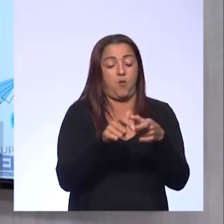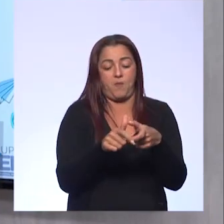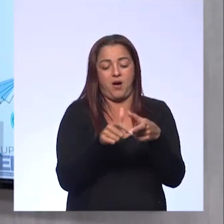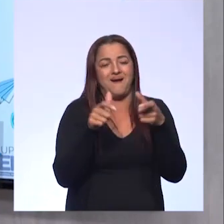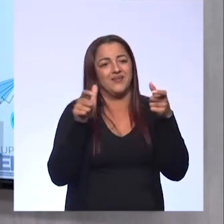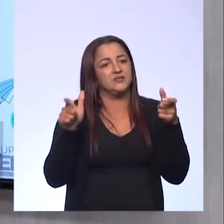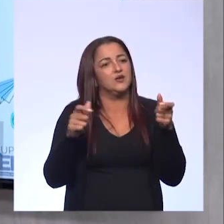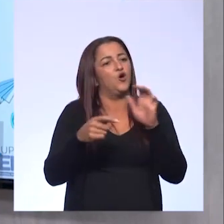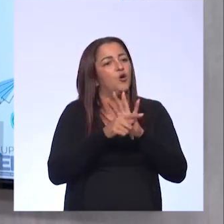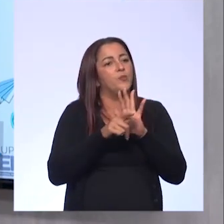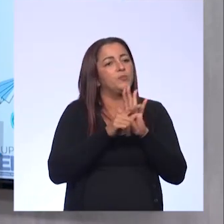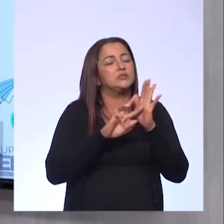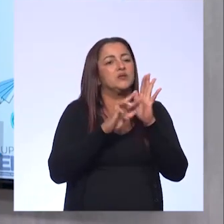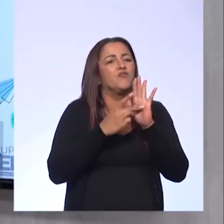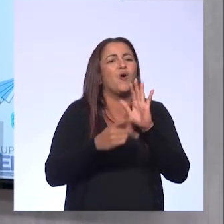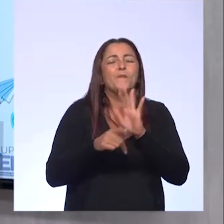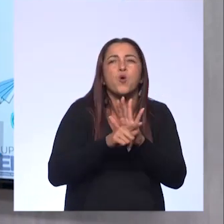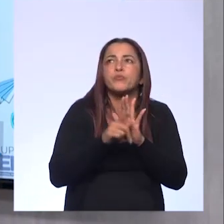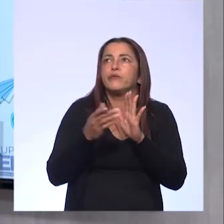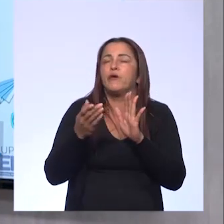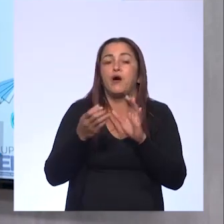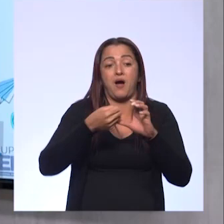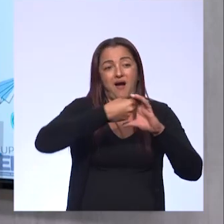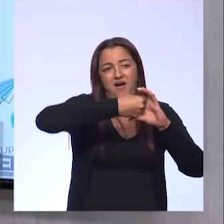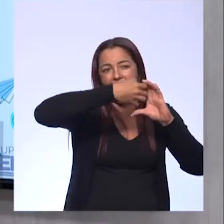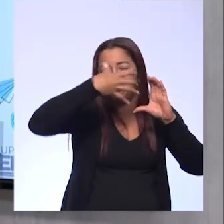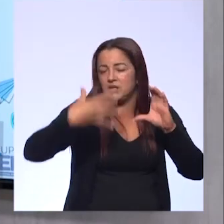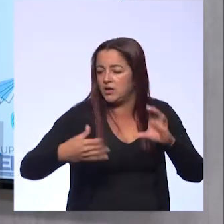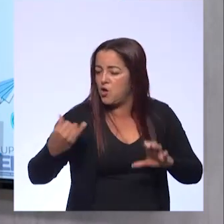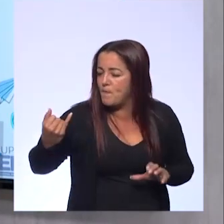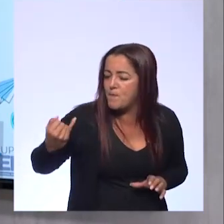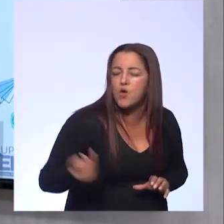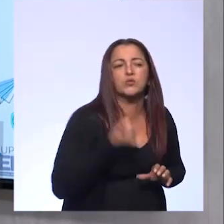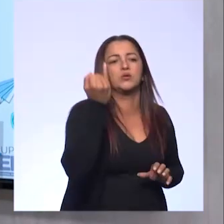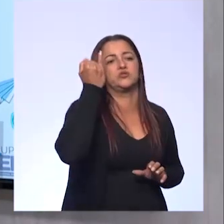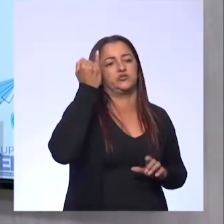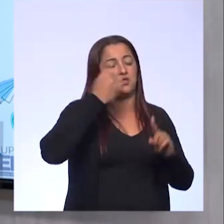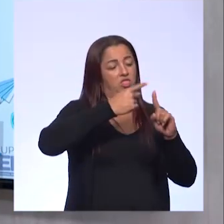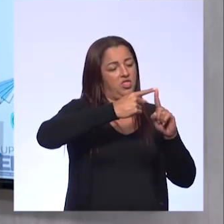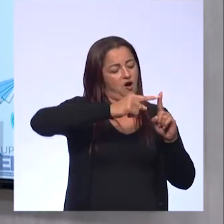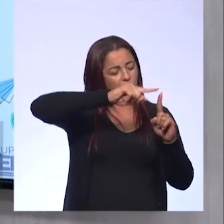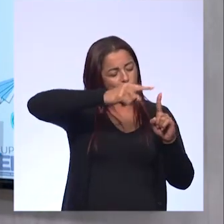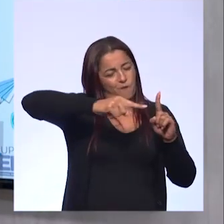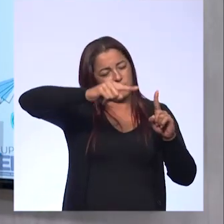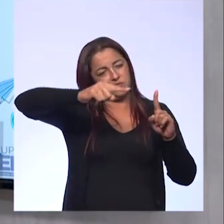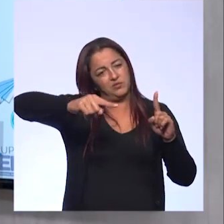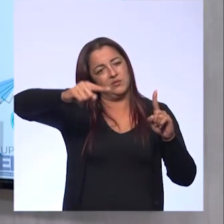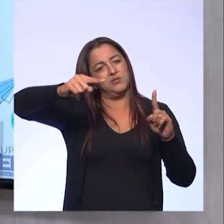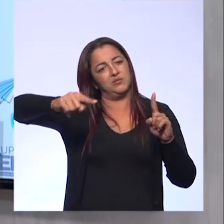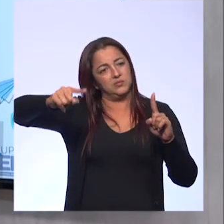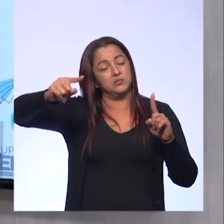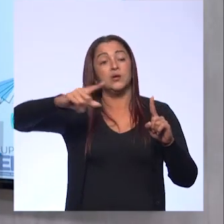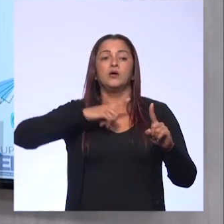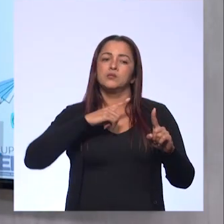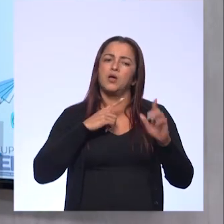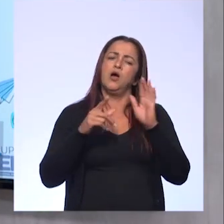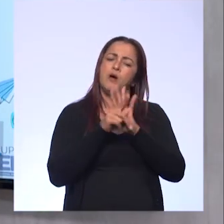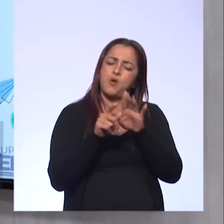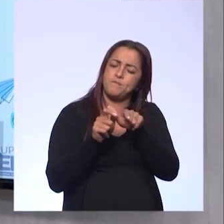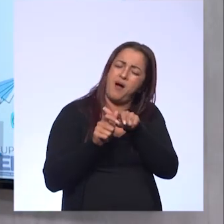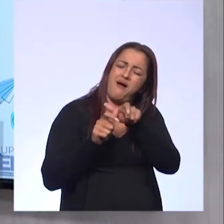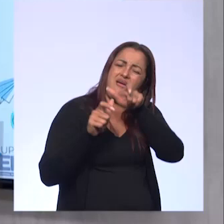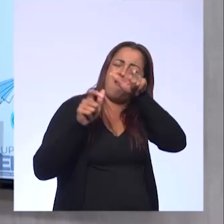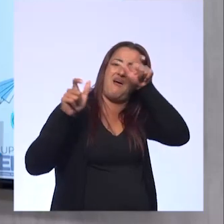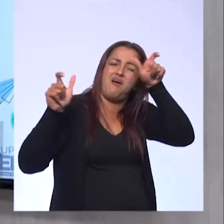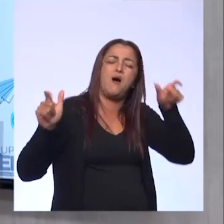grandeza que vai estar associado a uma característica muito importante da onda a energia que ela carrega quanto maior for a amplitude de uma